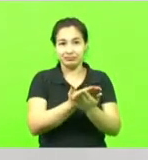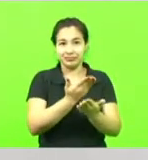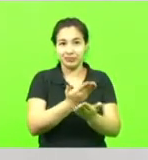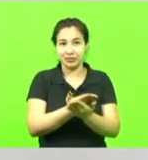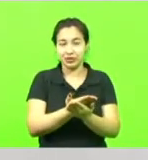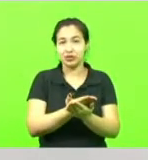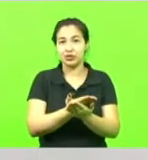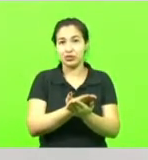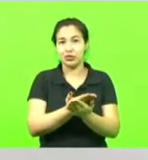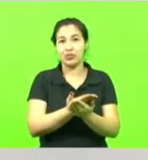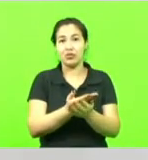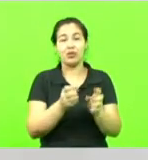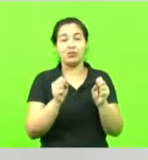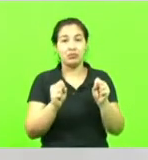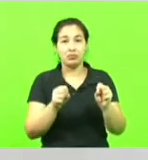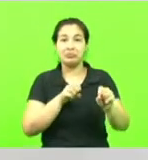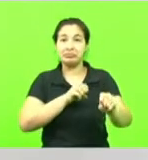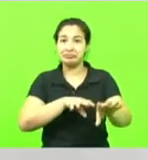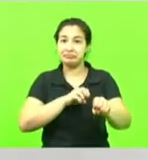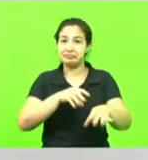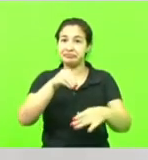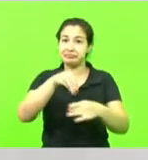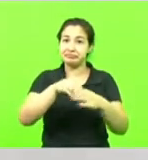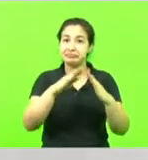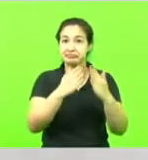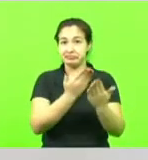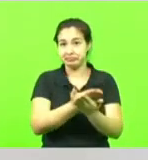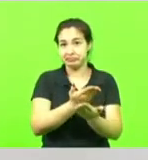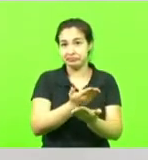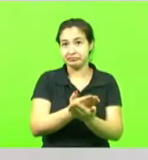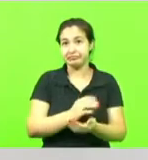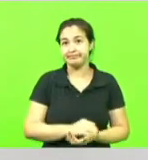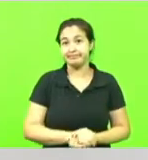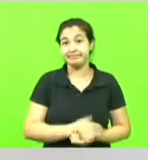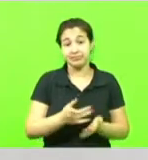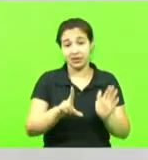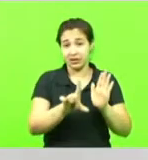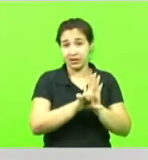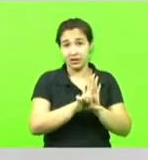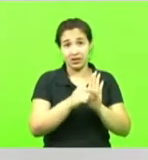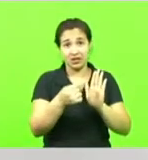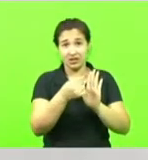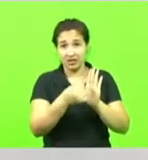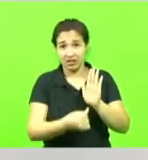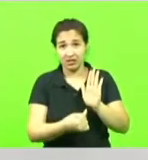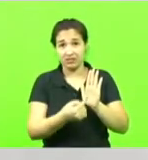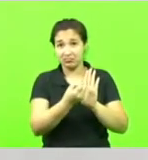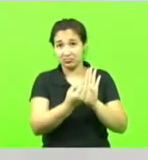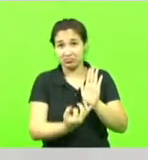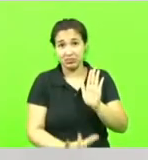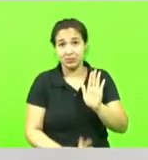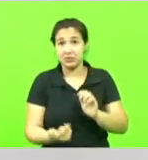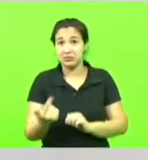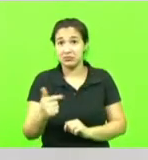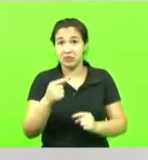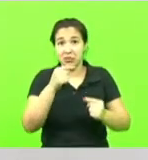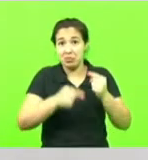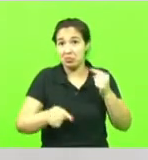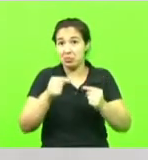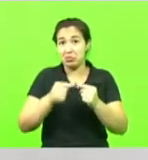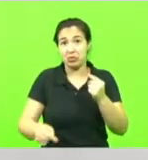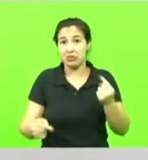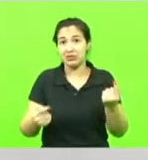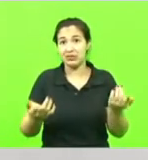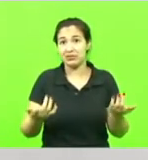pautar esse tipo de conteúdo aí. E aqui na lei não tem nada que proíba